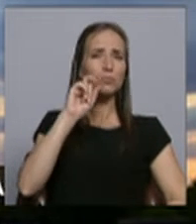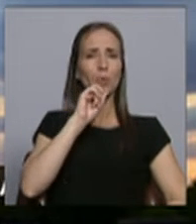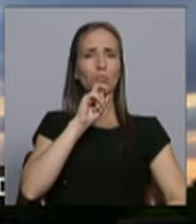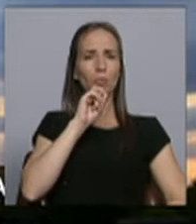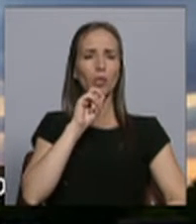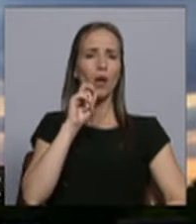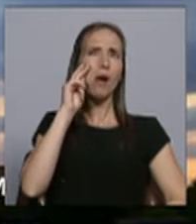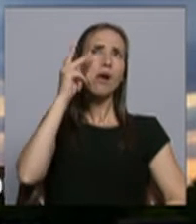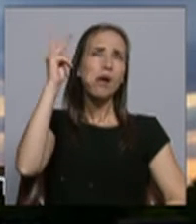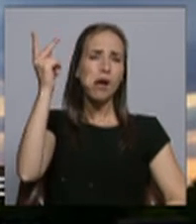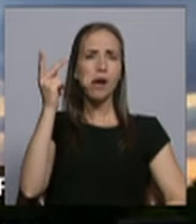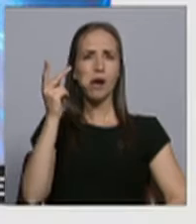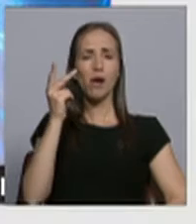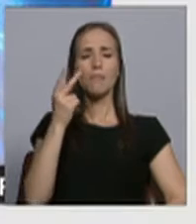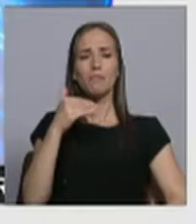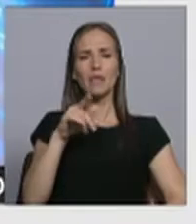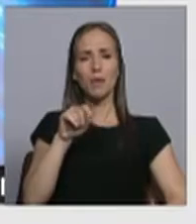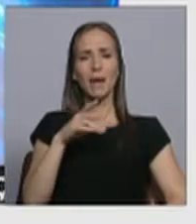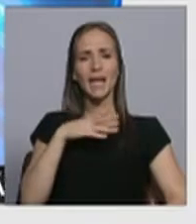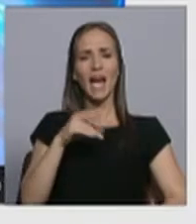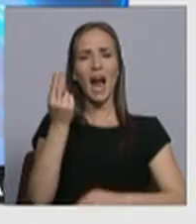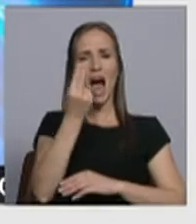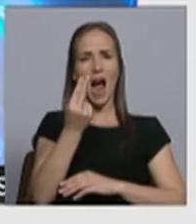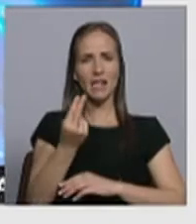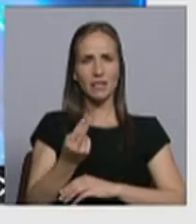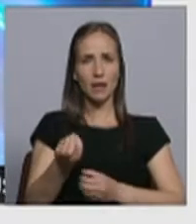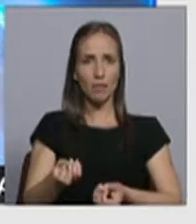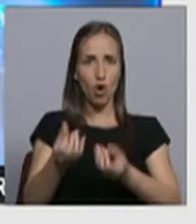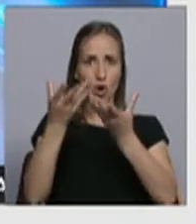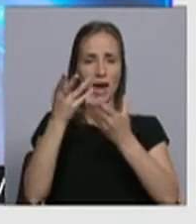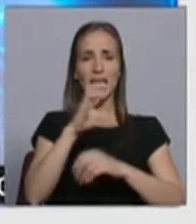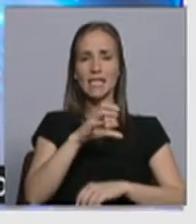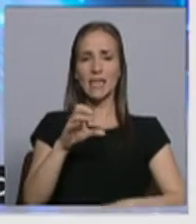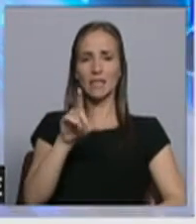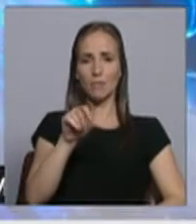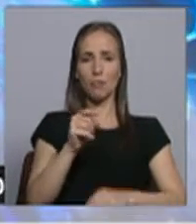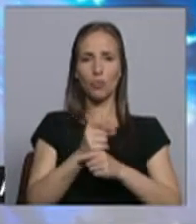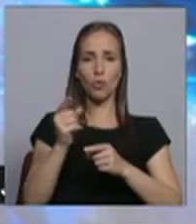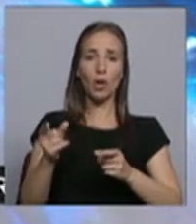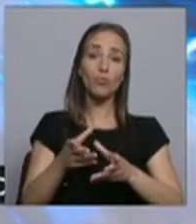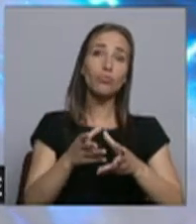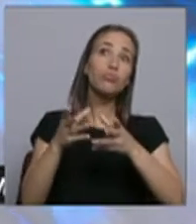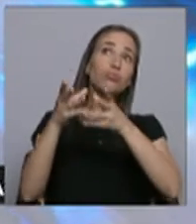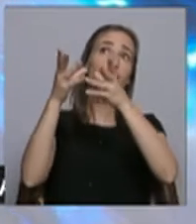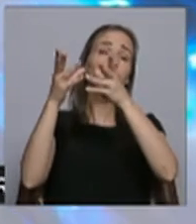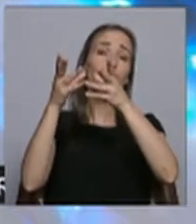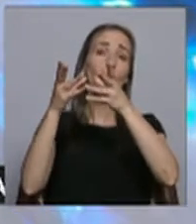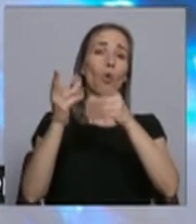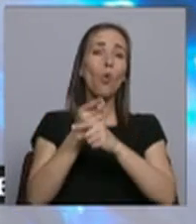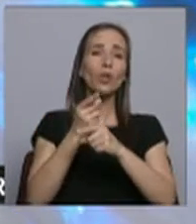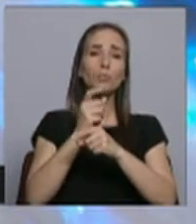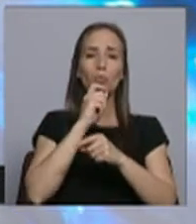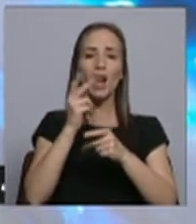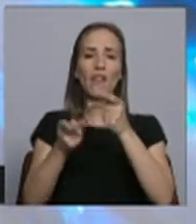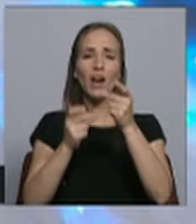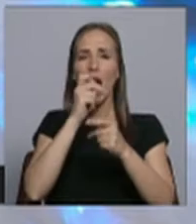mas também querem que a arte esteja presente e também a ciência, porque estes balões vão levar pequenos instrumentos para fazer a medição da atmosfera. Olha, e se